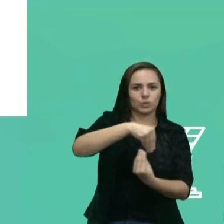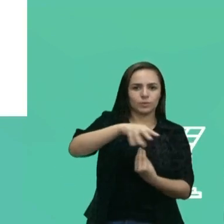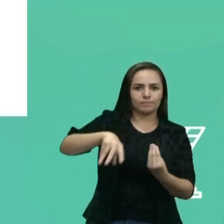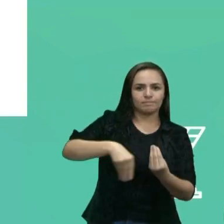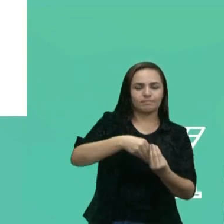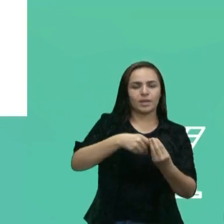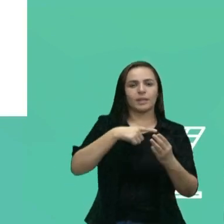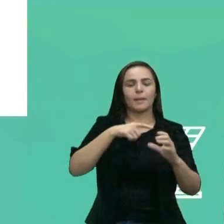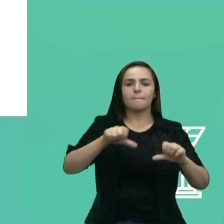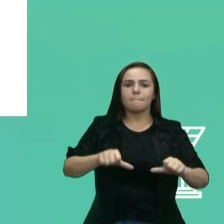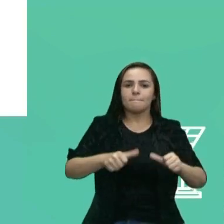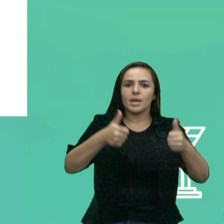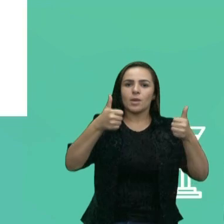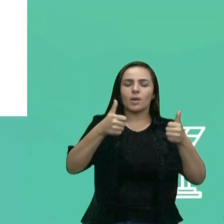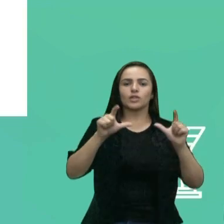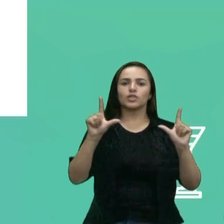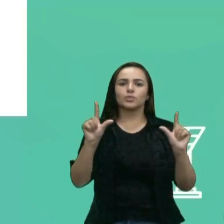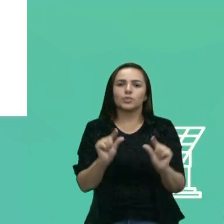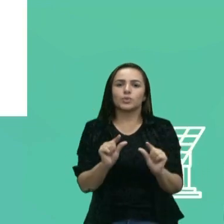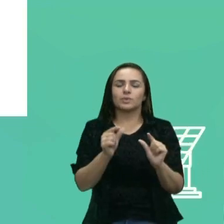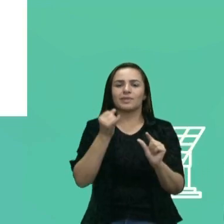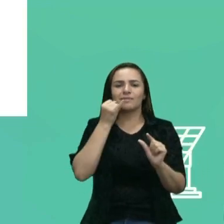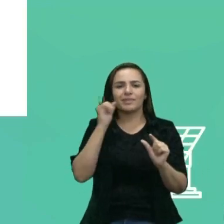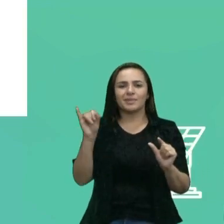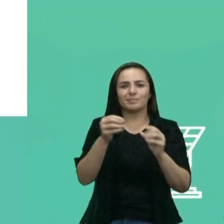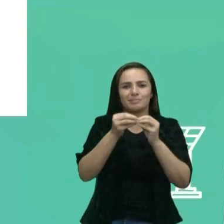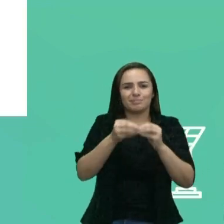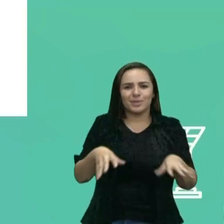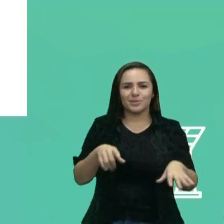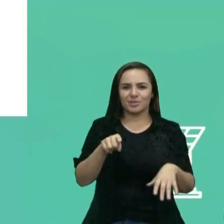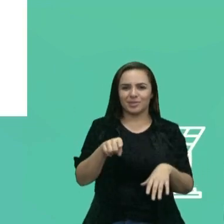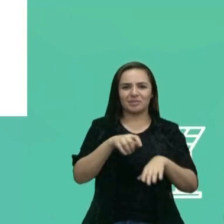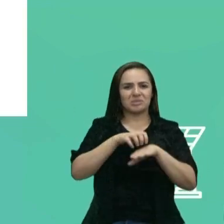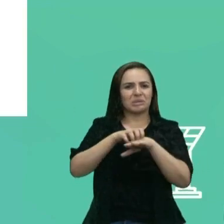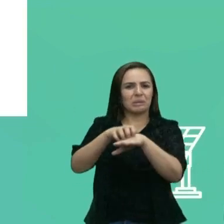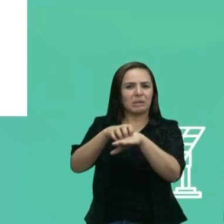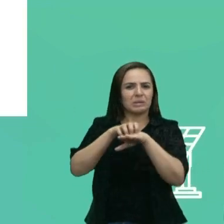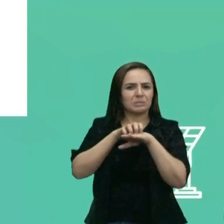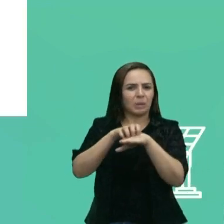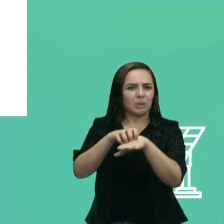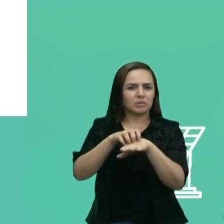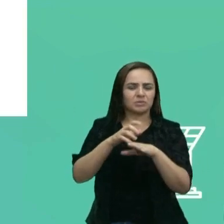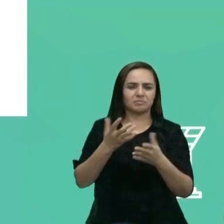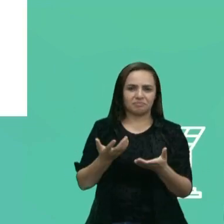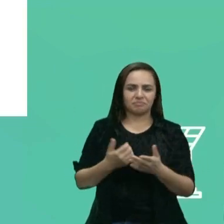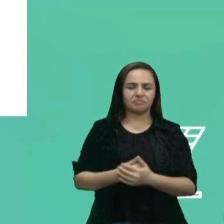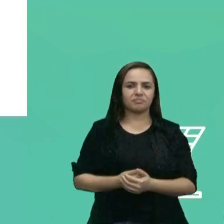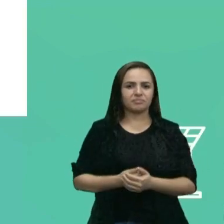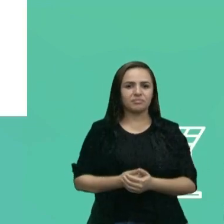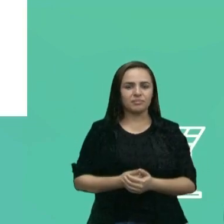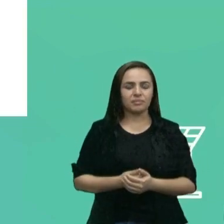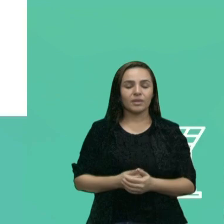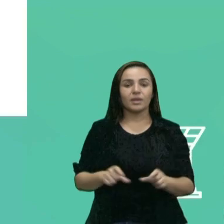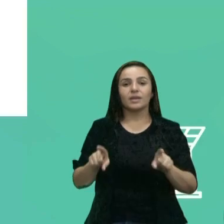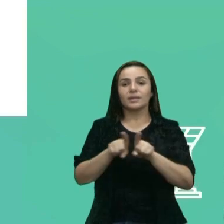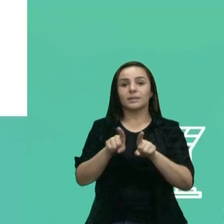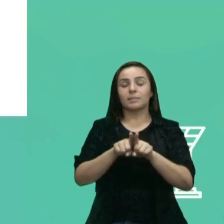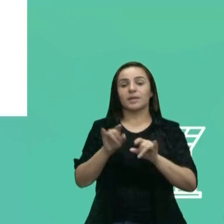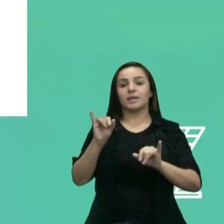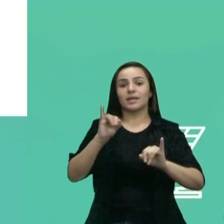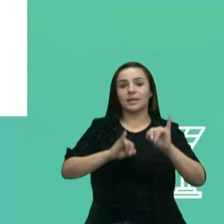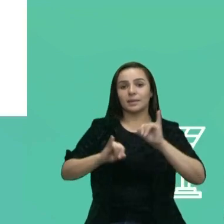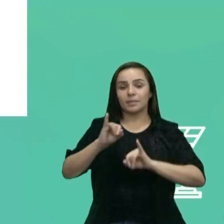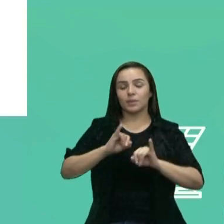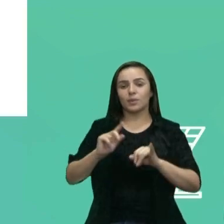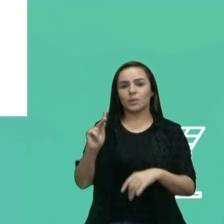características adversas mencionadas. Então, formular compósitos à base de hidreto de magnésio para o armazenamento químico de hidrogênio.